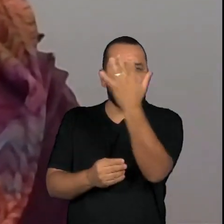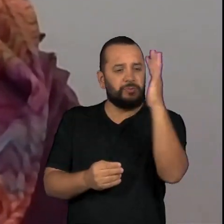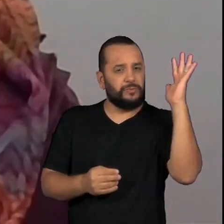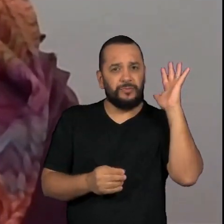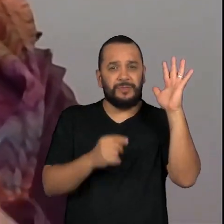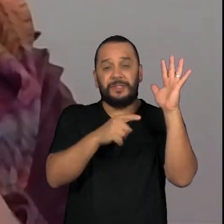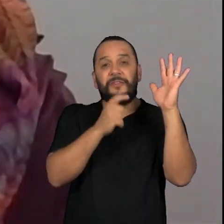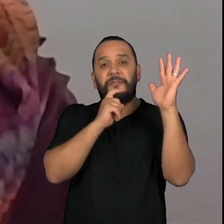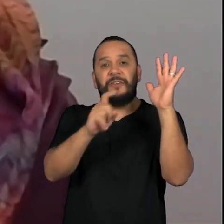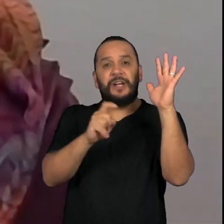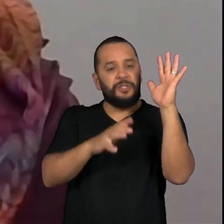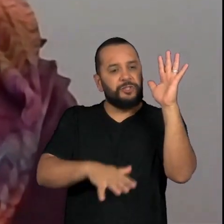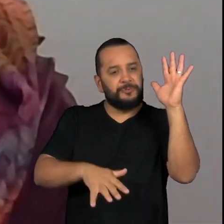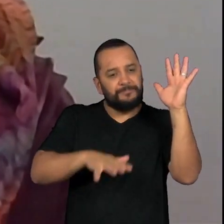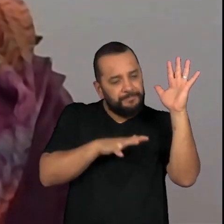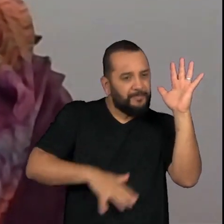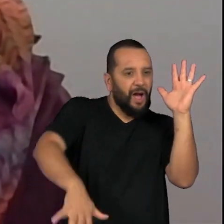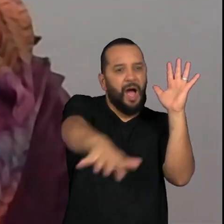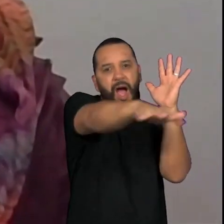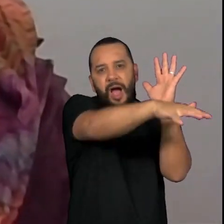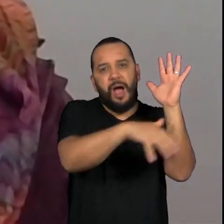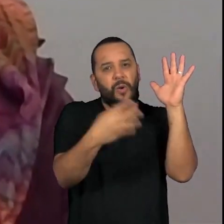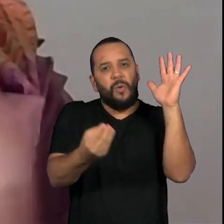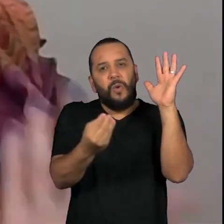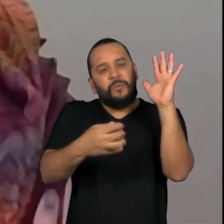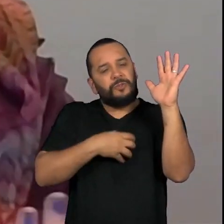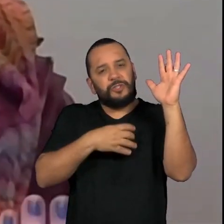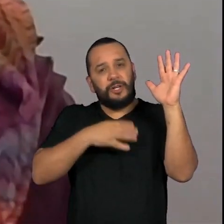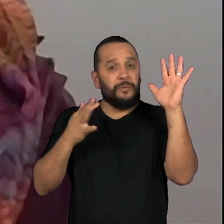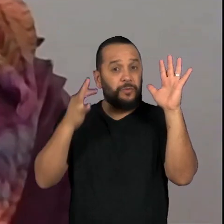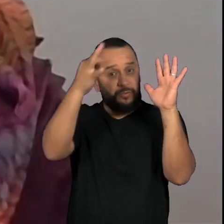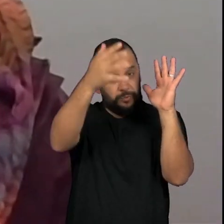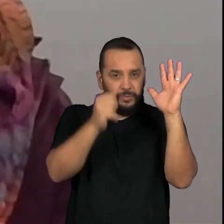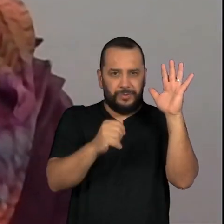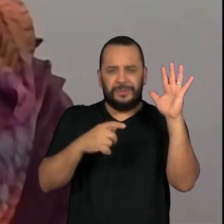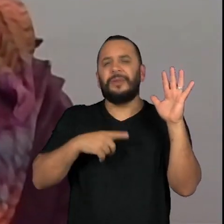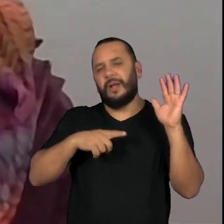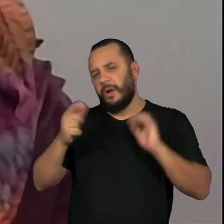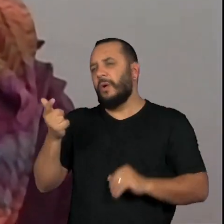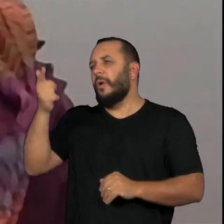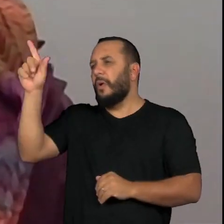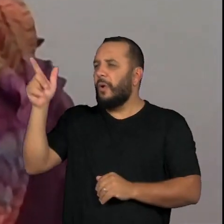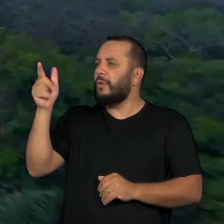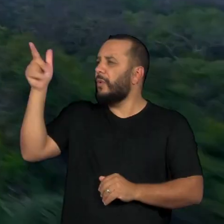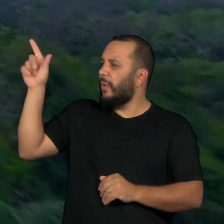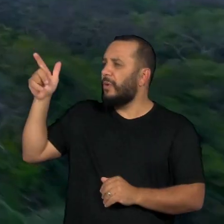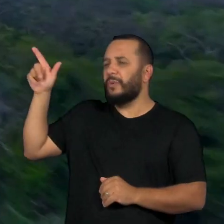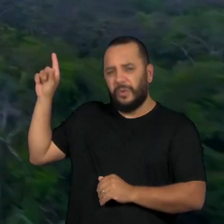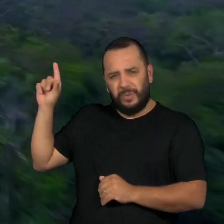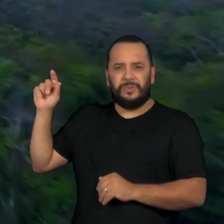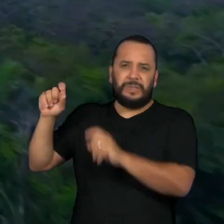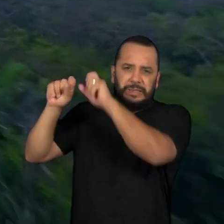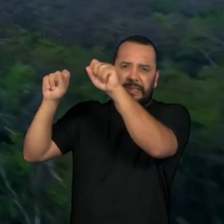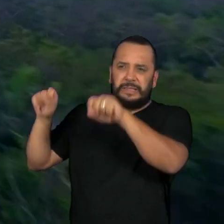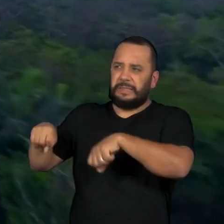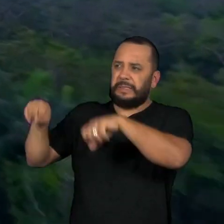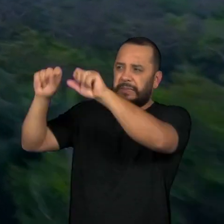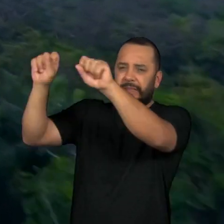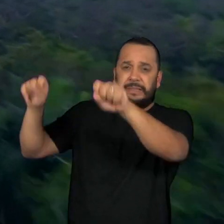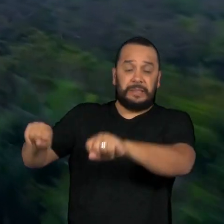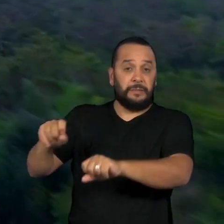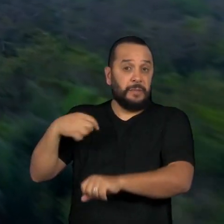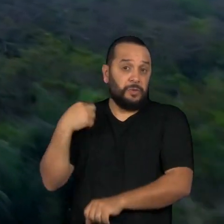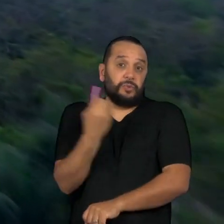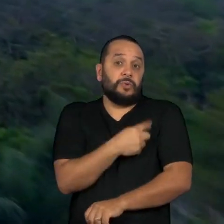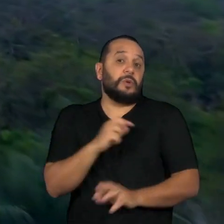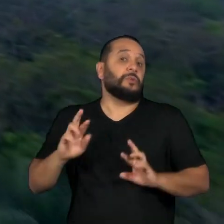comportar? E o diferencial, na verdade, do nosso modelo, entre outros modelos desse tipo de vegetação, é que a gente conseguiu